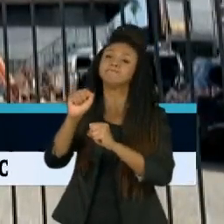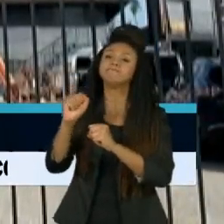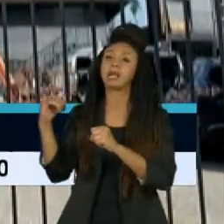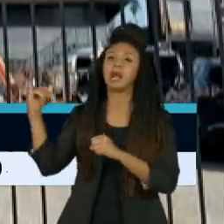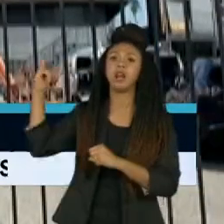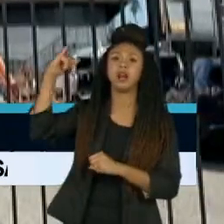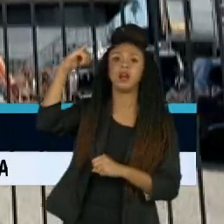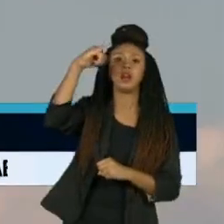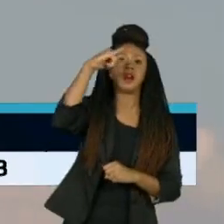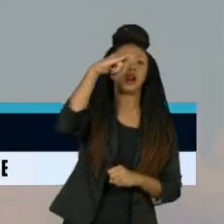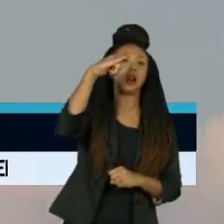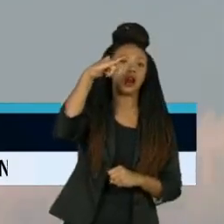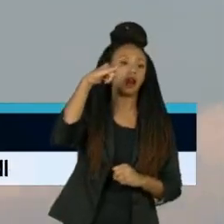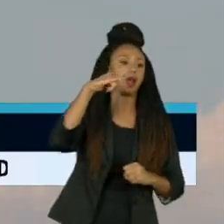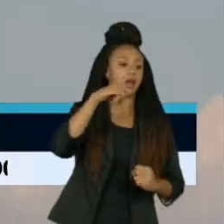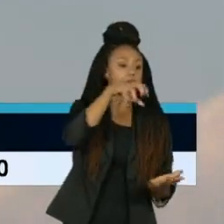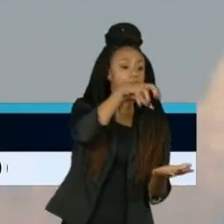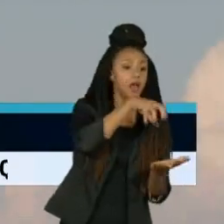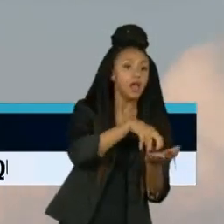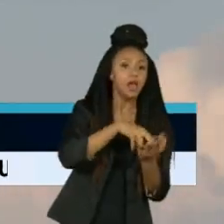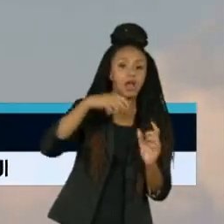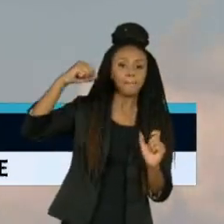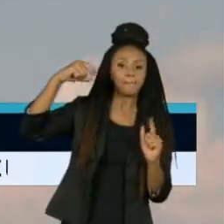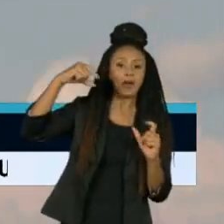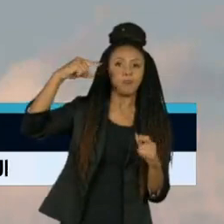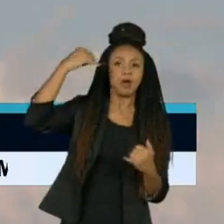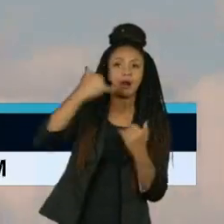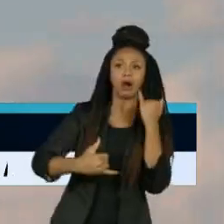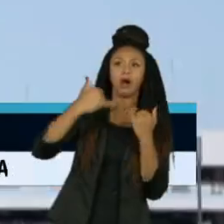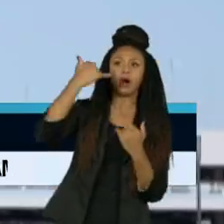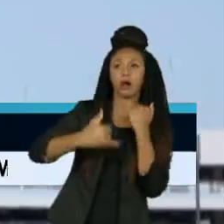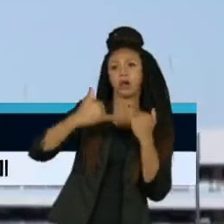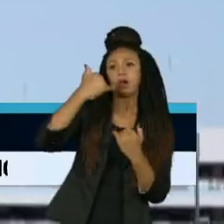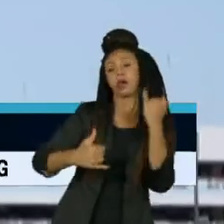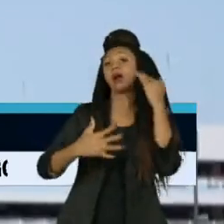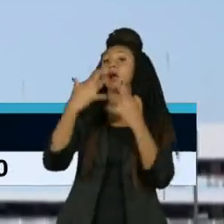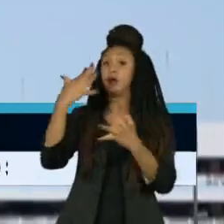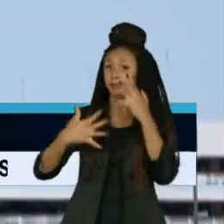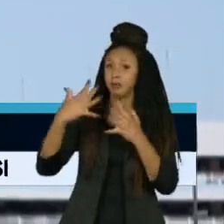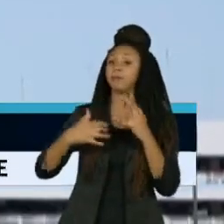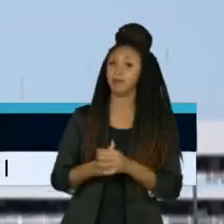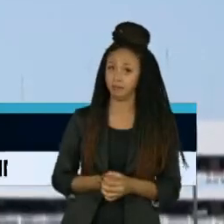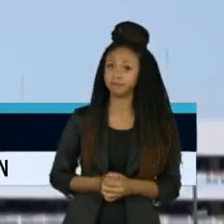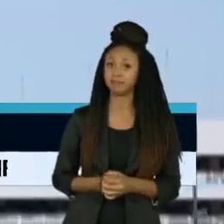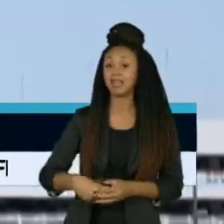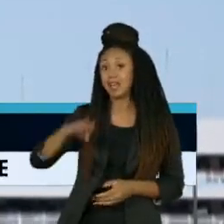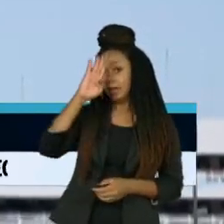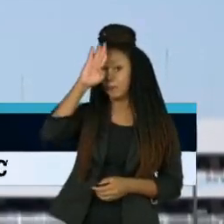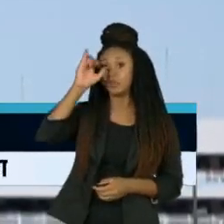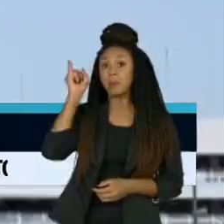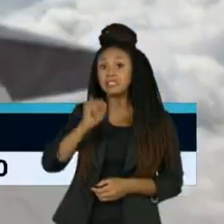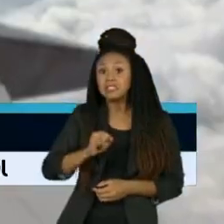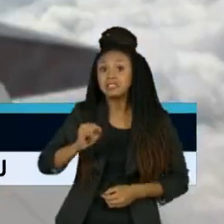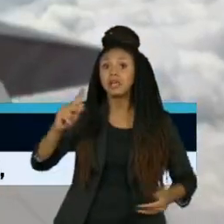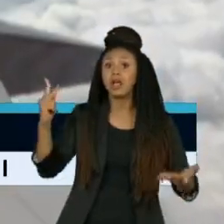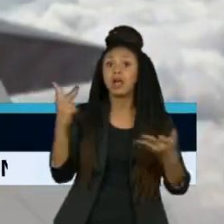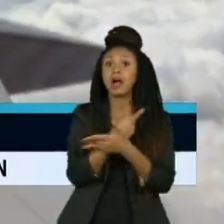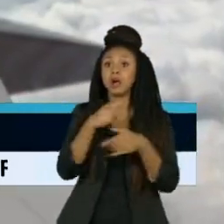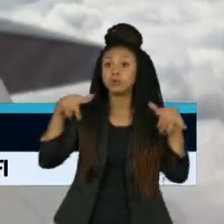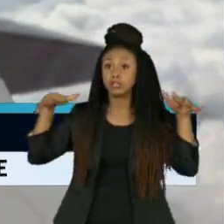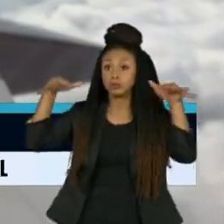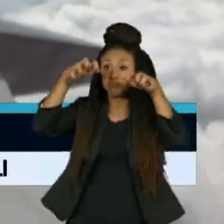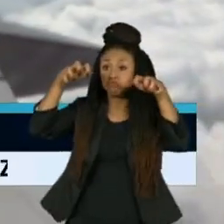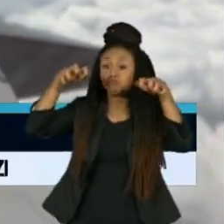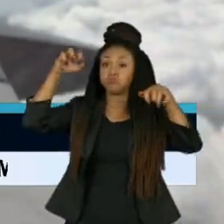pode interferir de forma grave o sistema de navegação aérea Principalmente nos dias de Tempestades quando